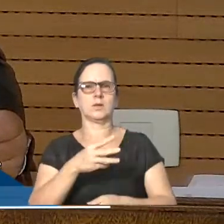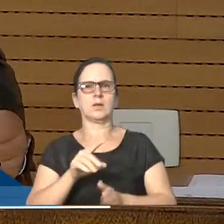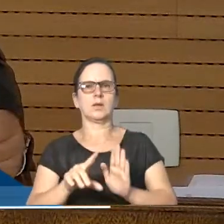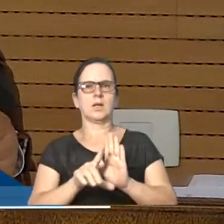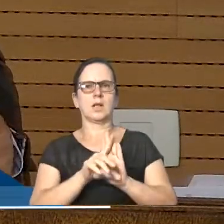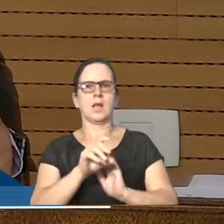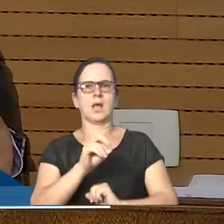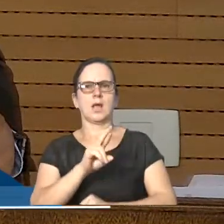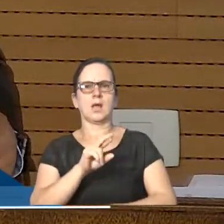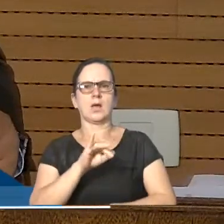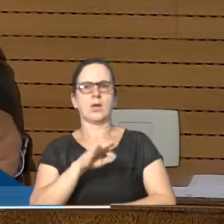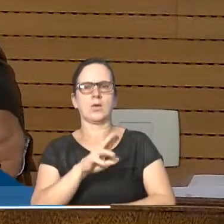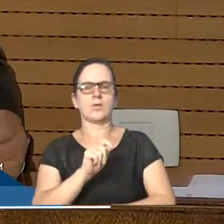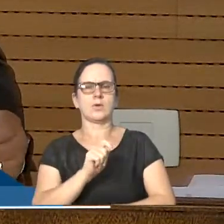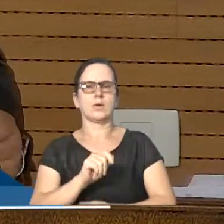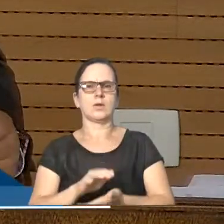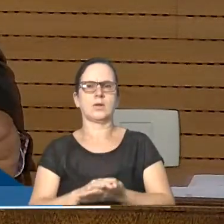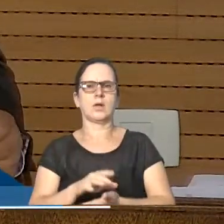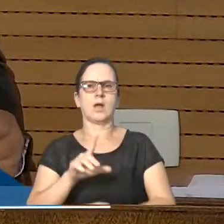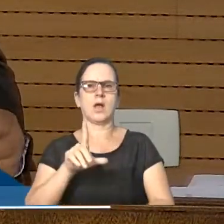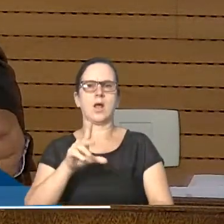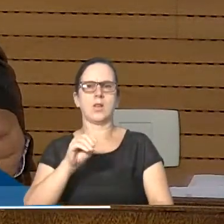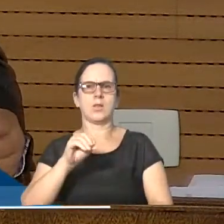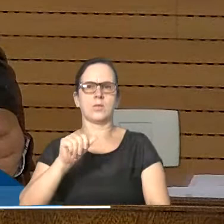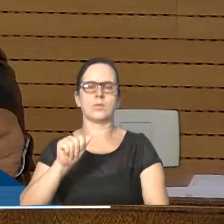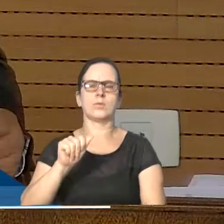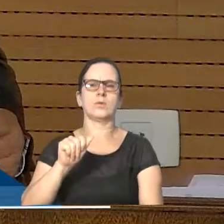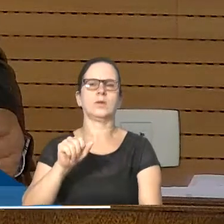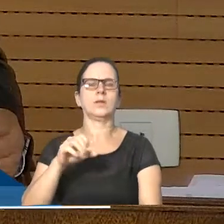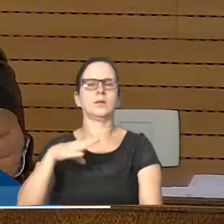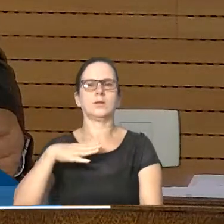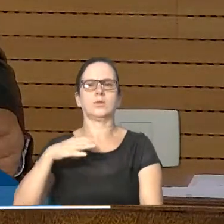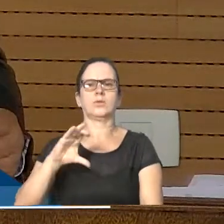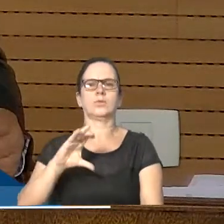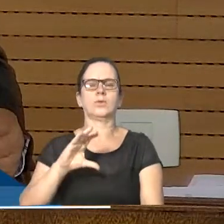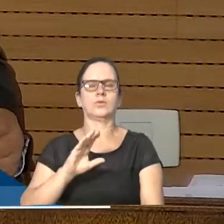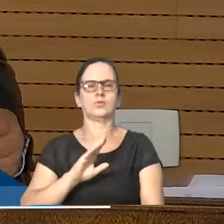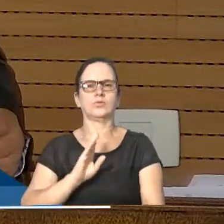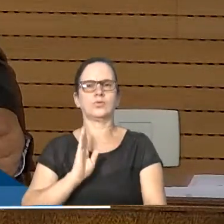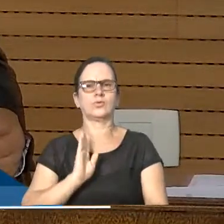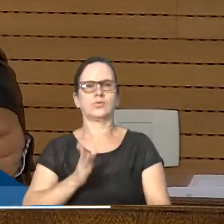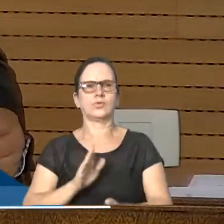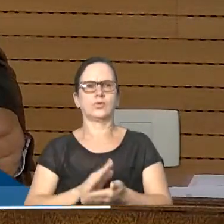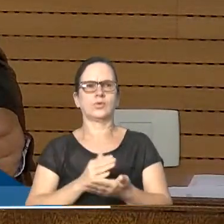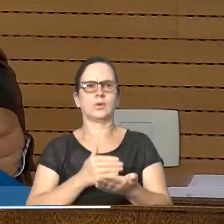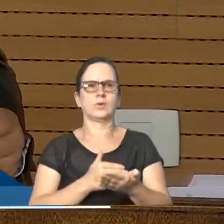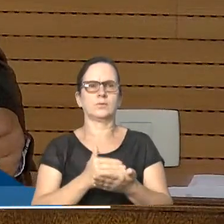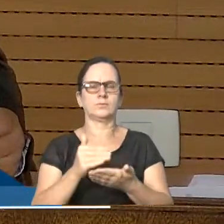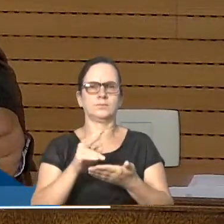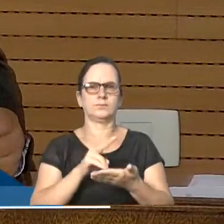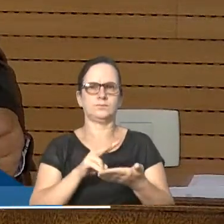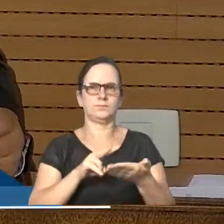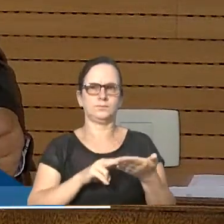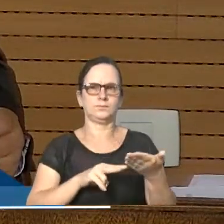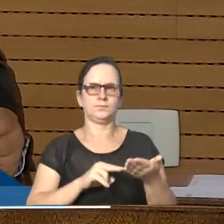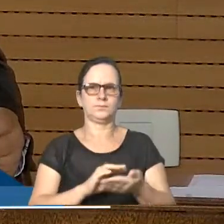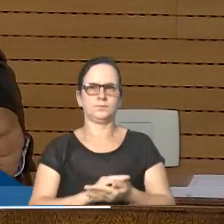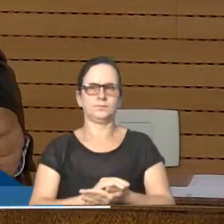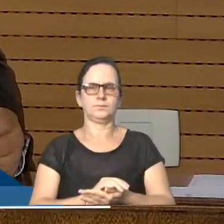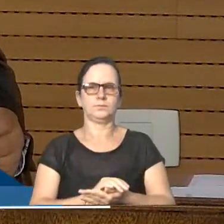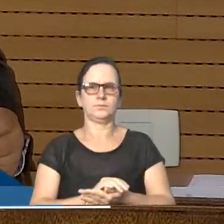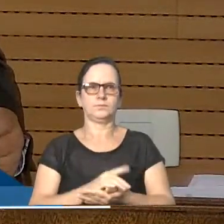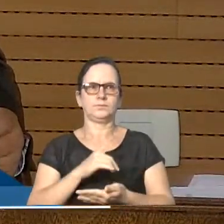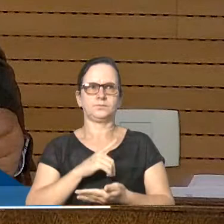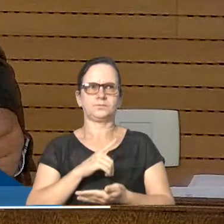Orgânica do Município, LOM de Cubatão. Já no que pertine à iniciativa da proposição